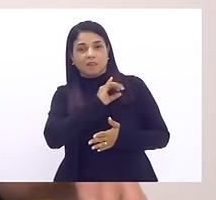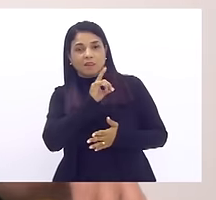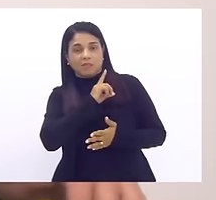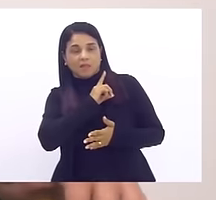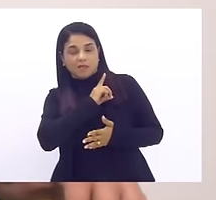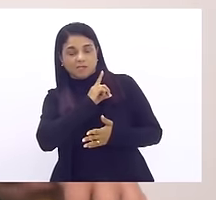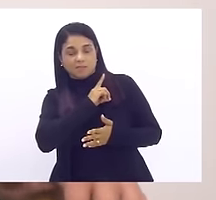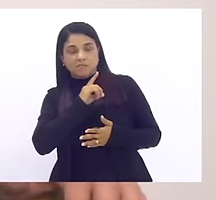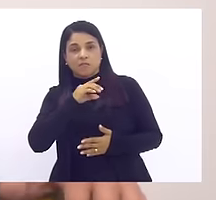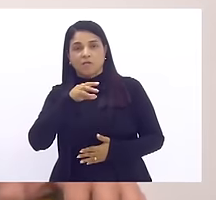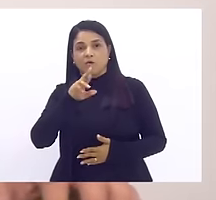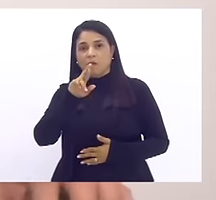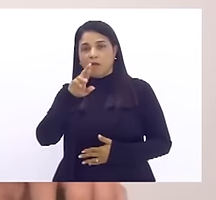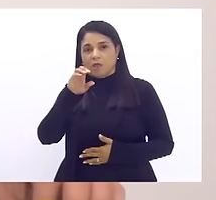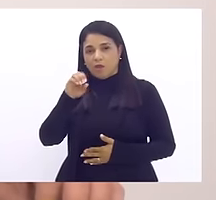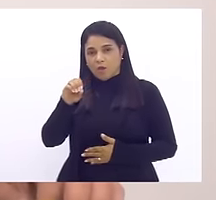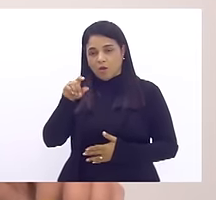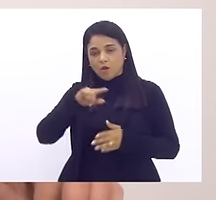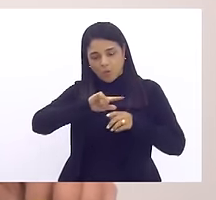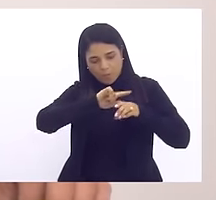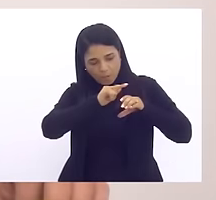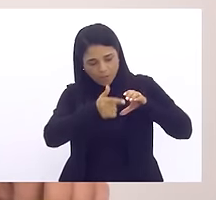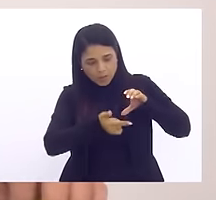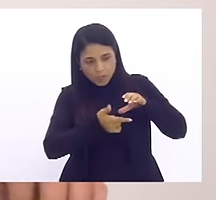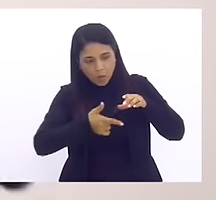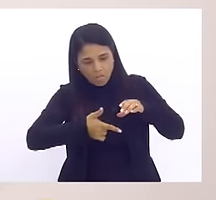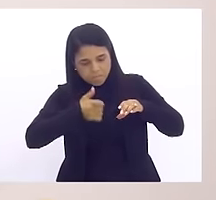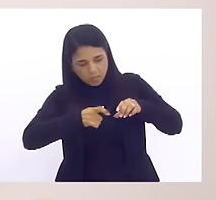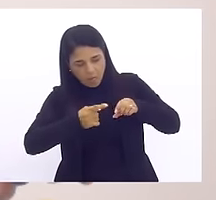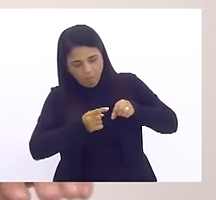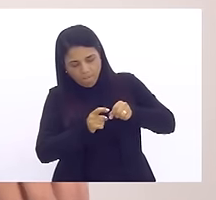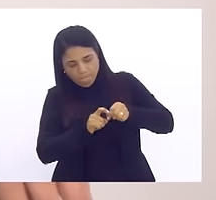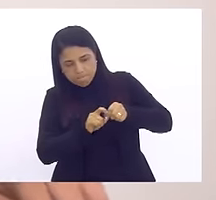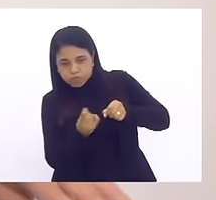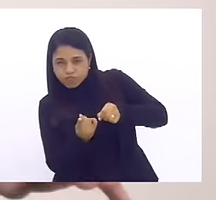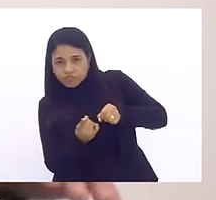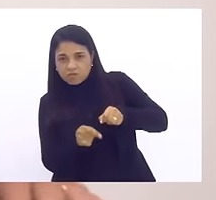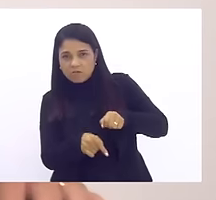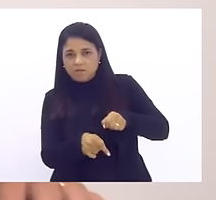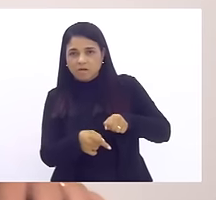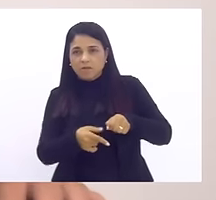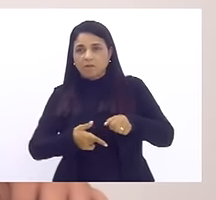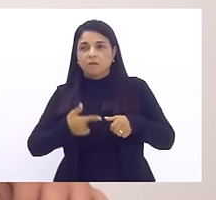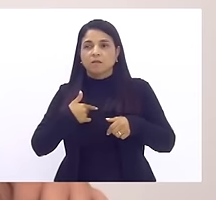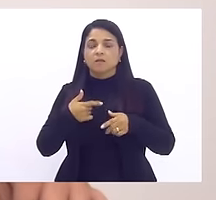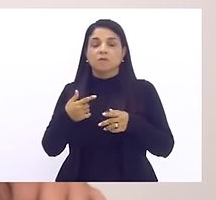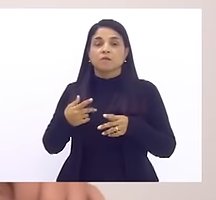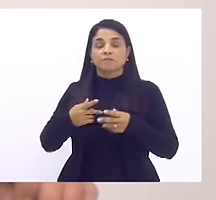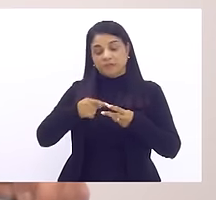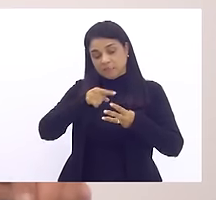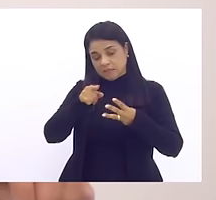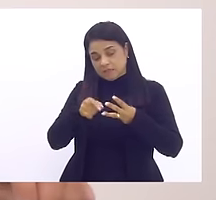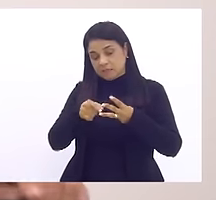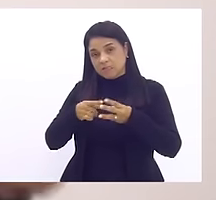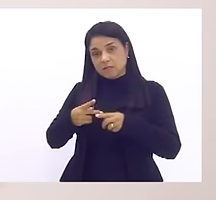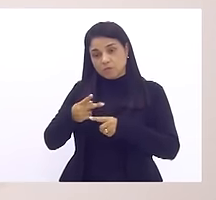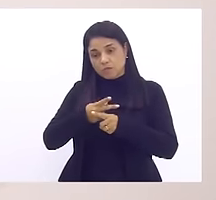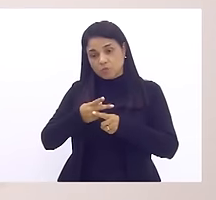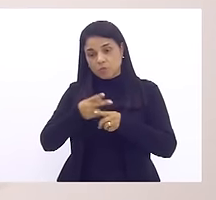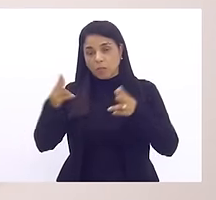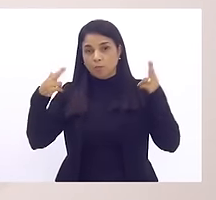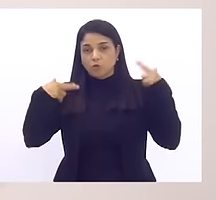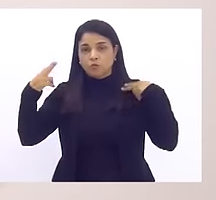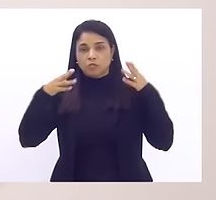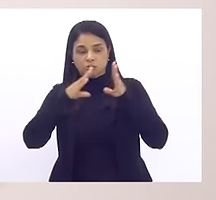o cara não prejuízo com pneuzinho dele estourado e a terceira eu fui procurado por motoristas de van do município de